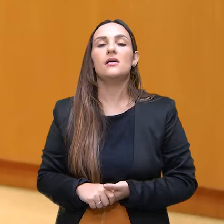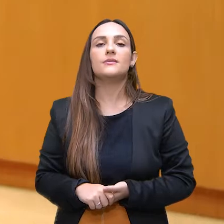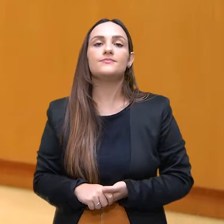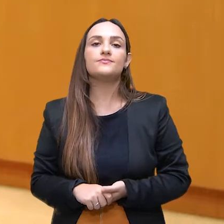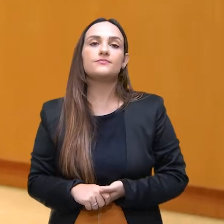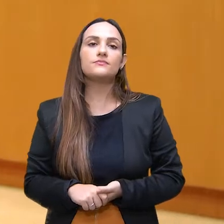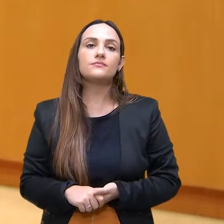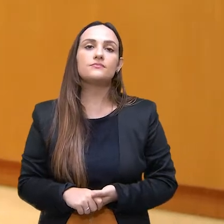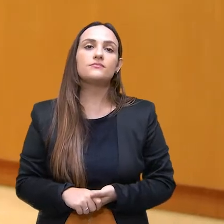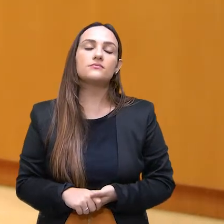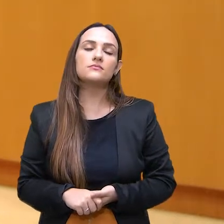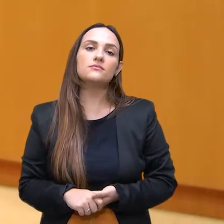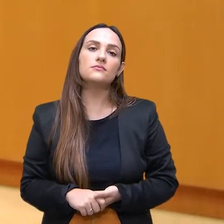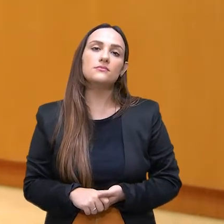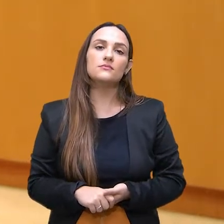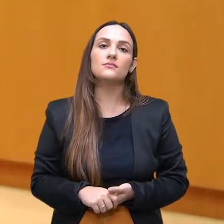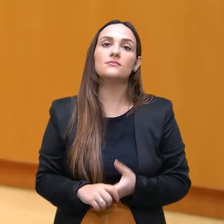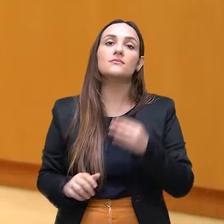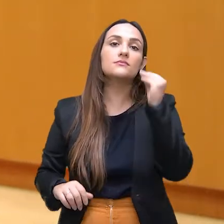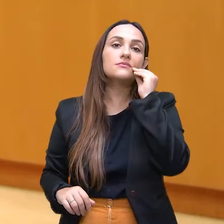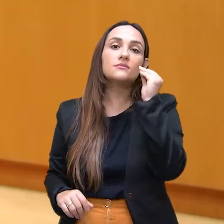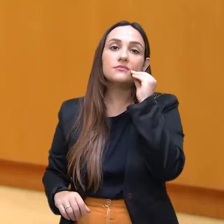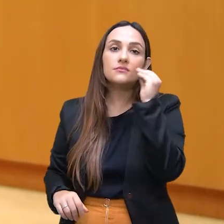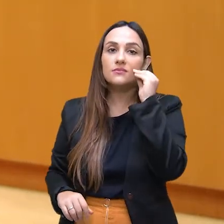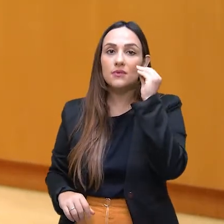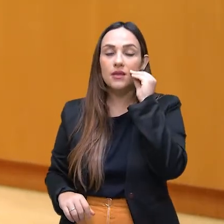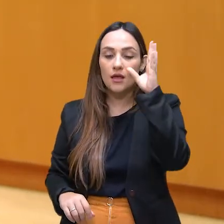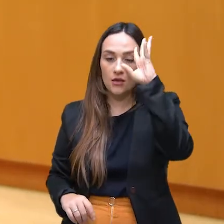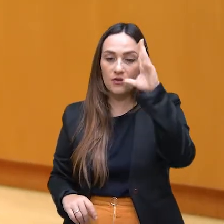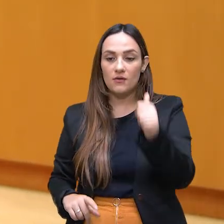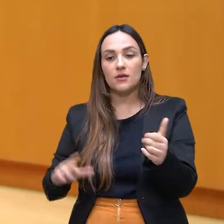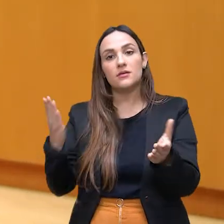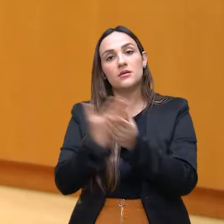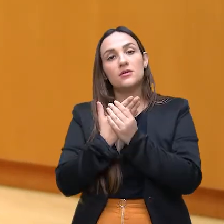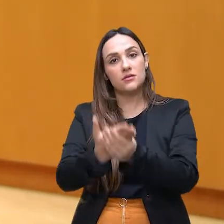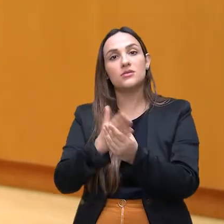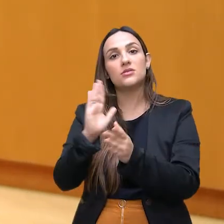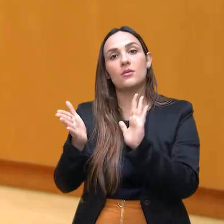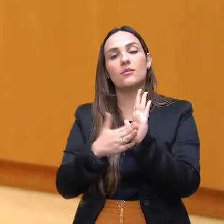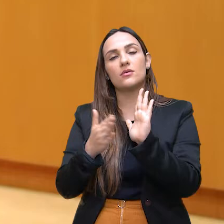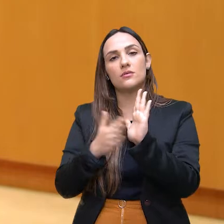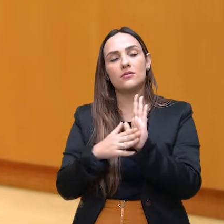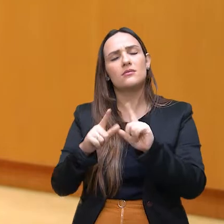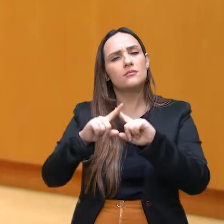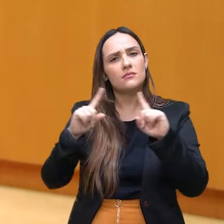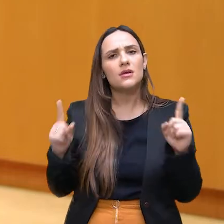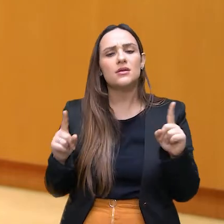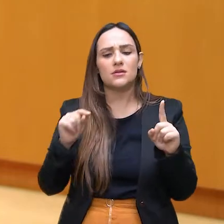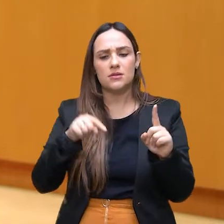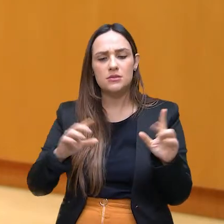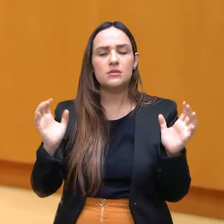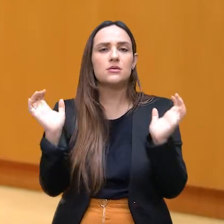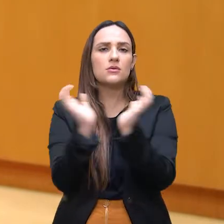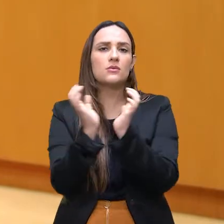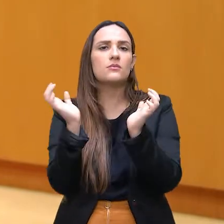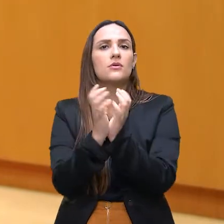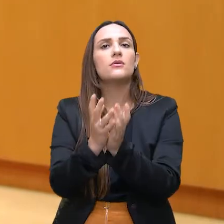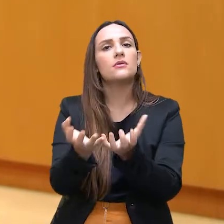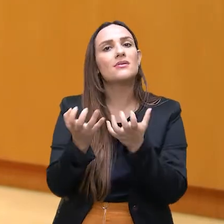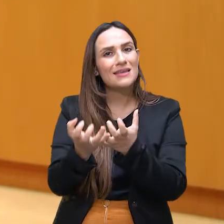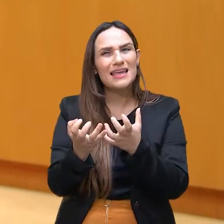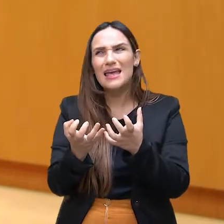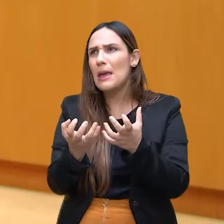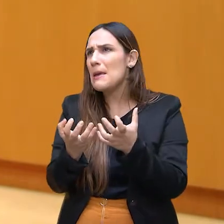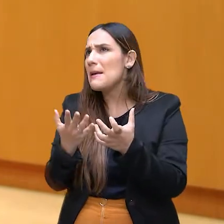dedicar à conciliação e mediação das ações já propostas, mas o comitê tem um